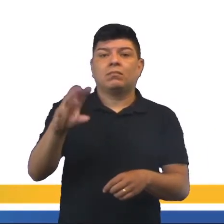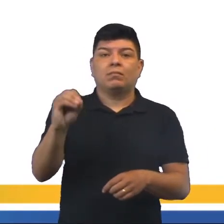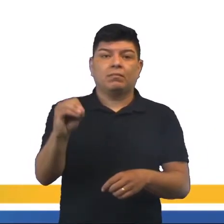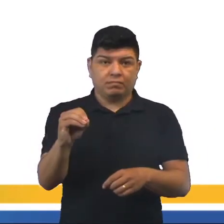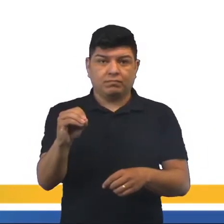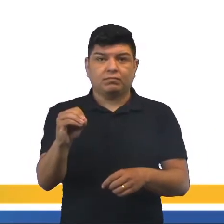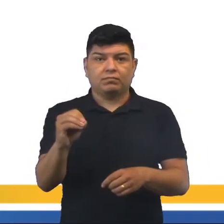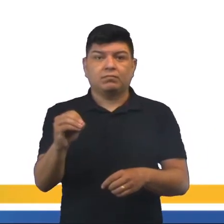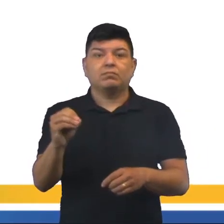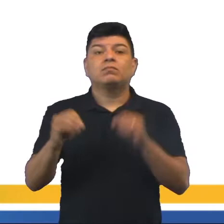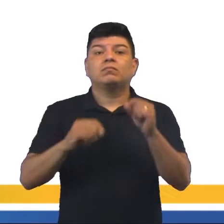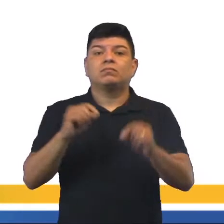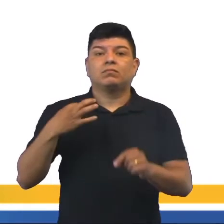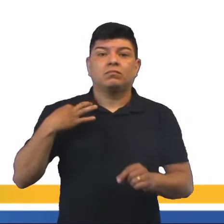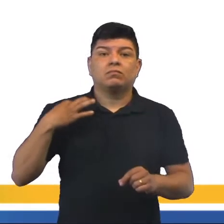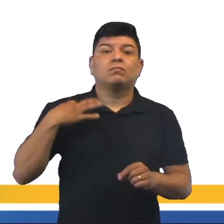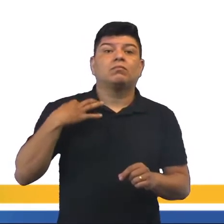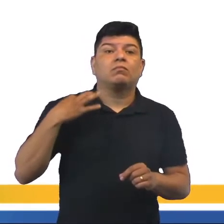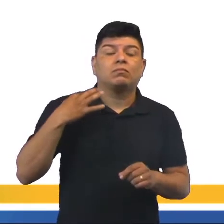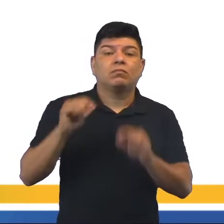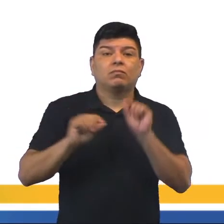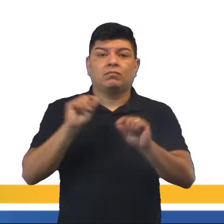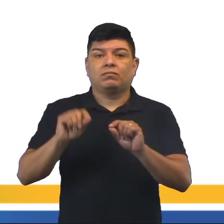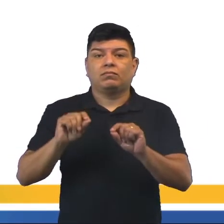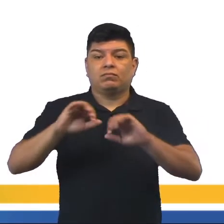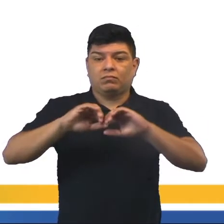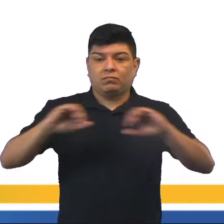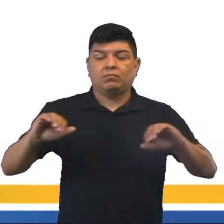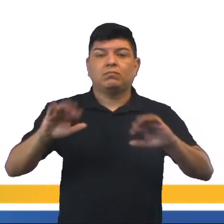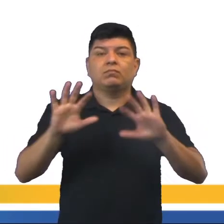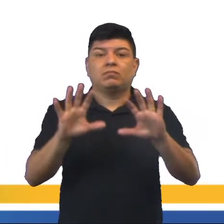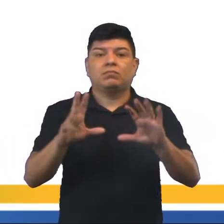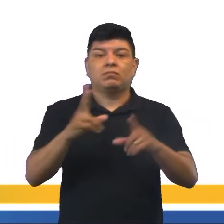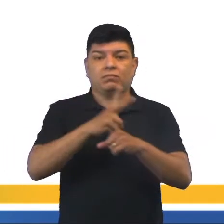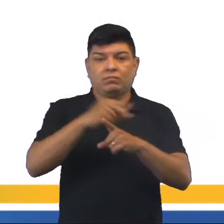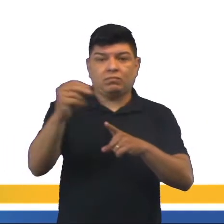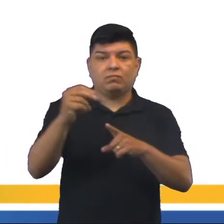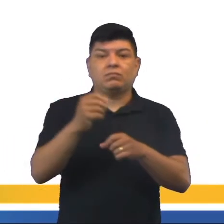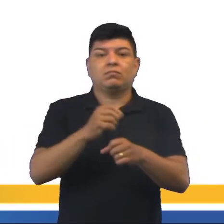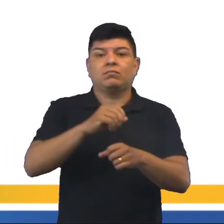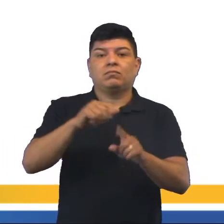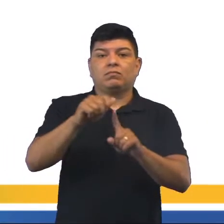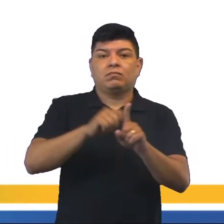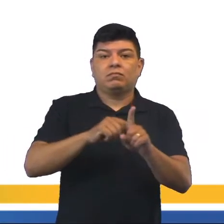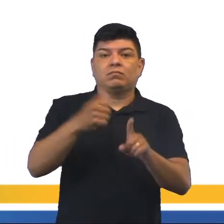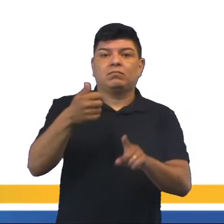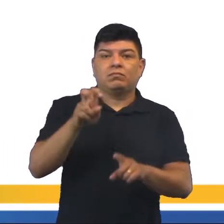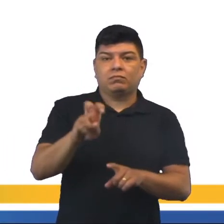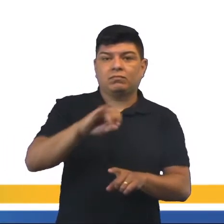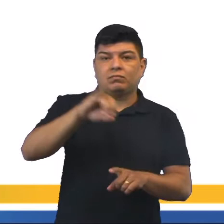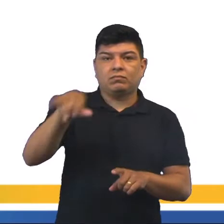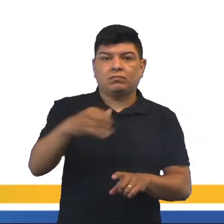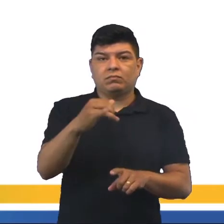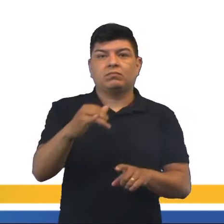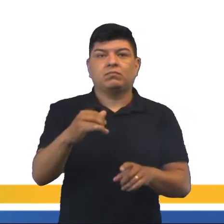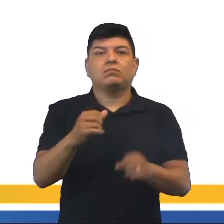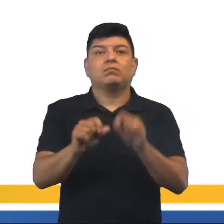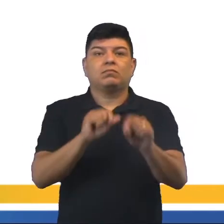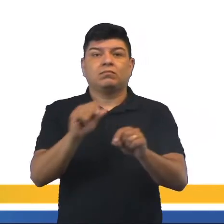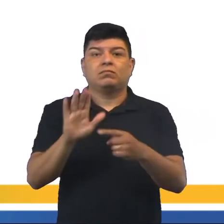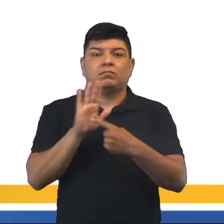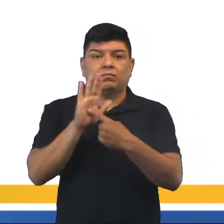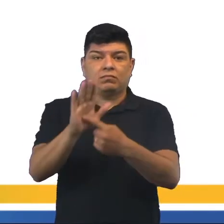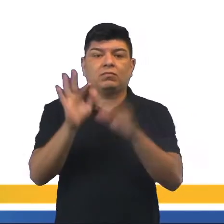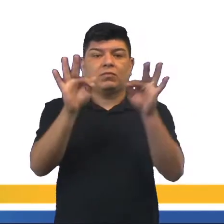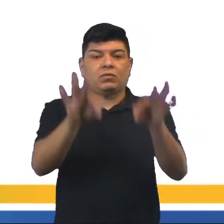Partido do Movimento Democrático Brasileiro de oposição. Venceu em 15 de janeiro de 1985, data que